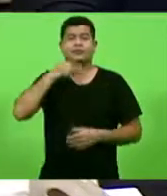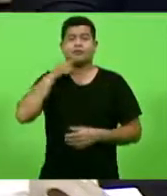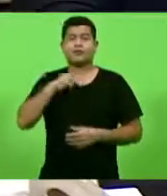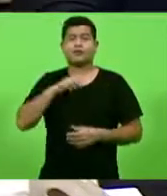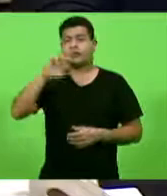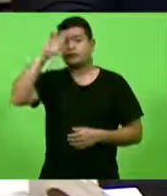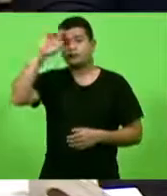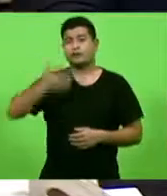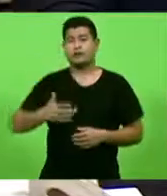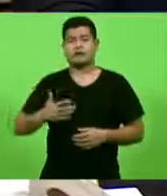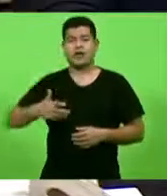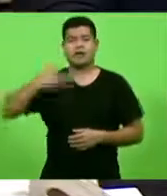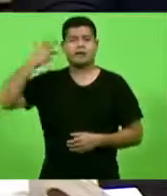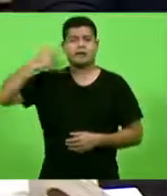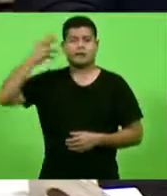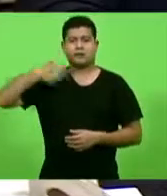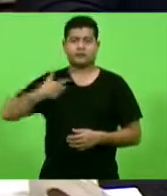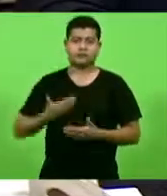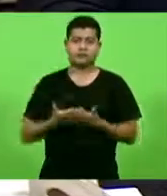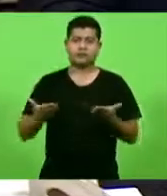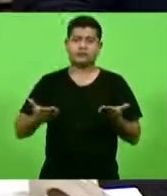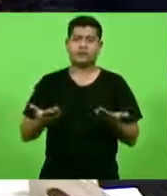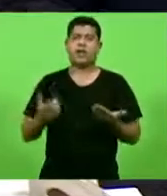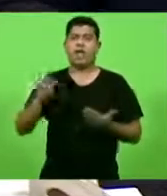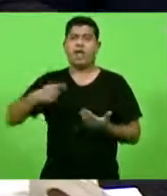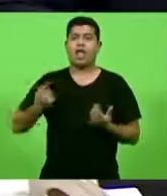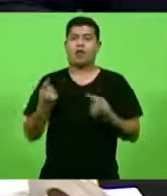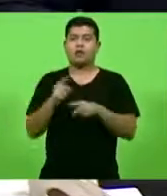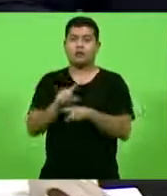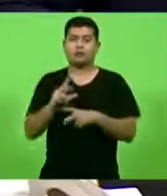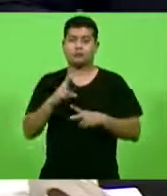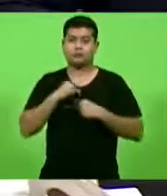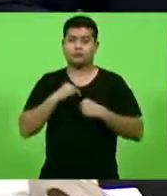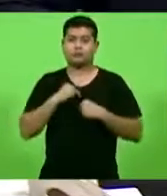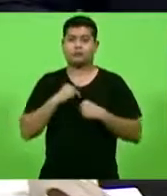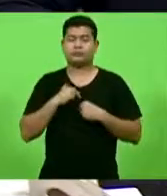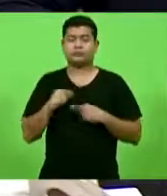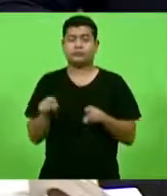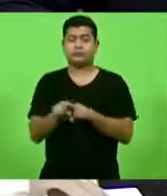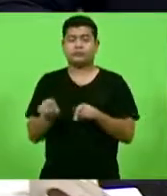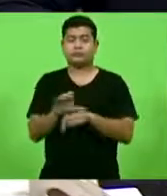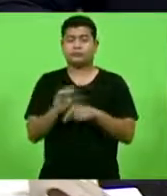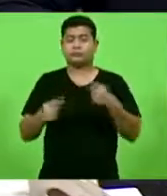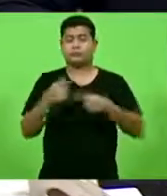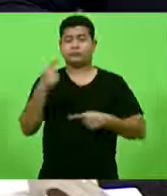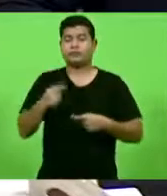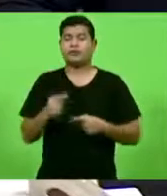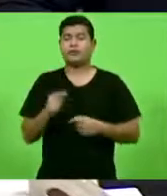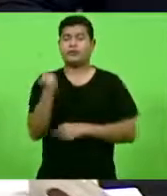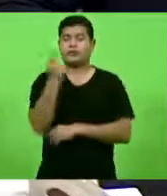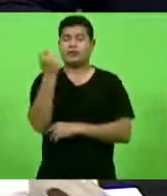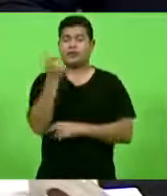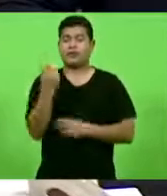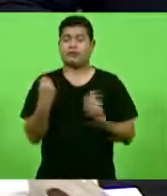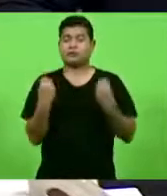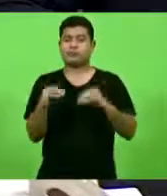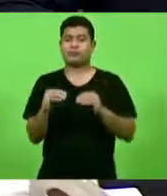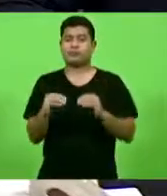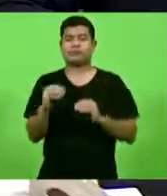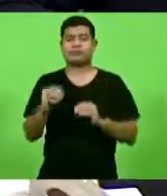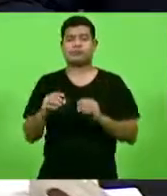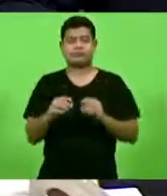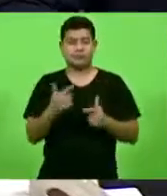discurso nenhum. Então, além de ser contra o mérito, além de ser inconstitucional, ele tem um grave problema técnico de aplicabilidade. Muito